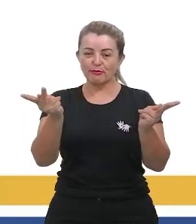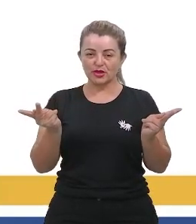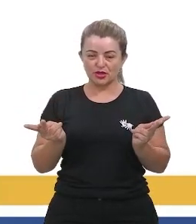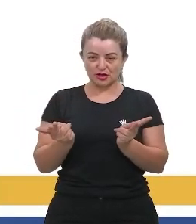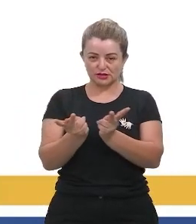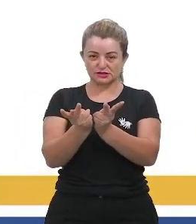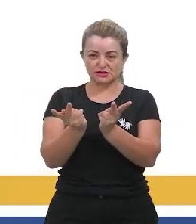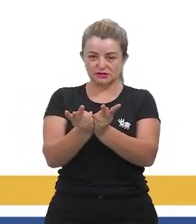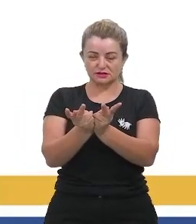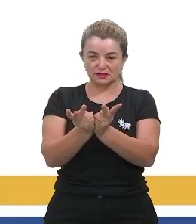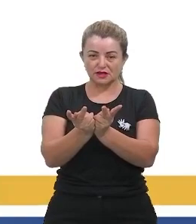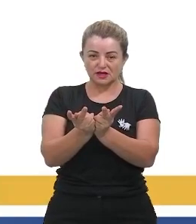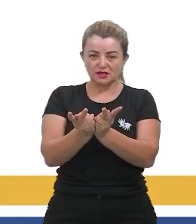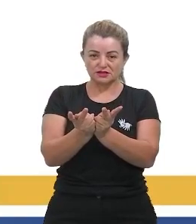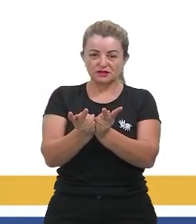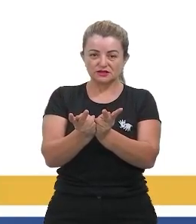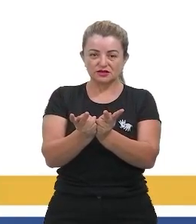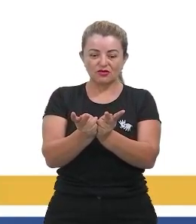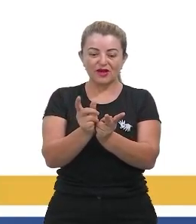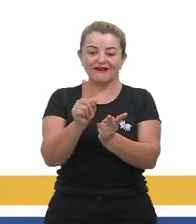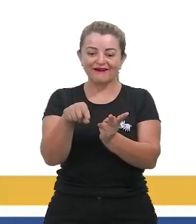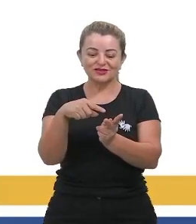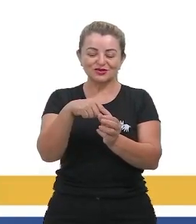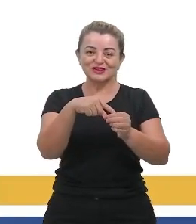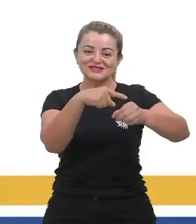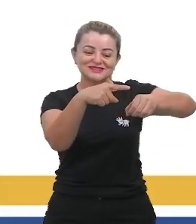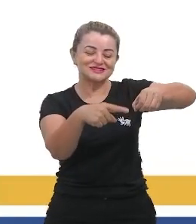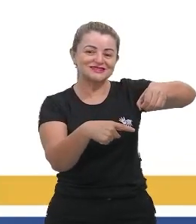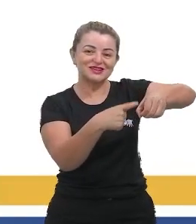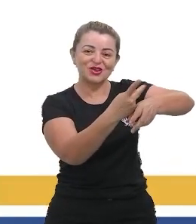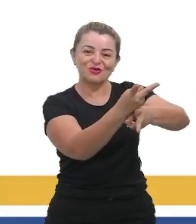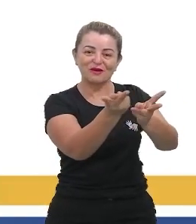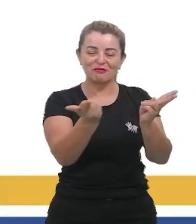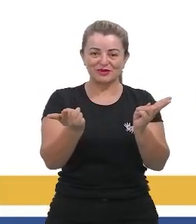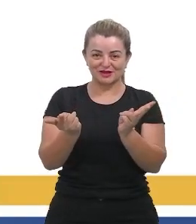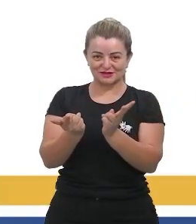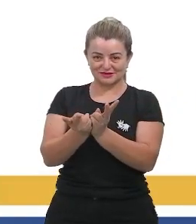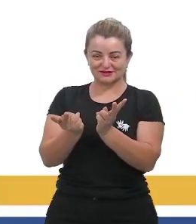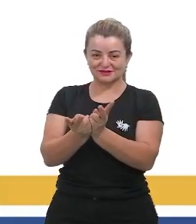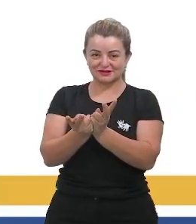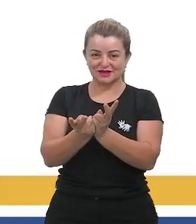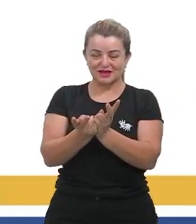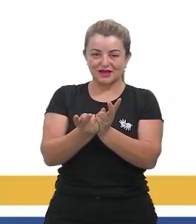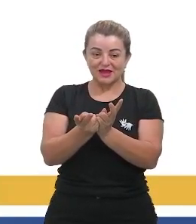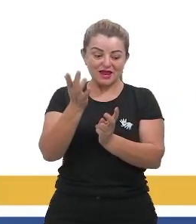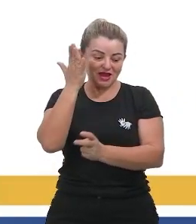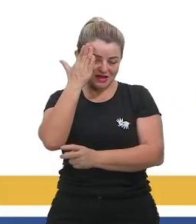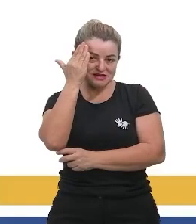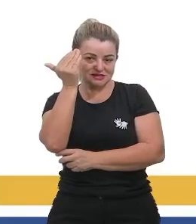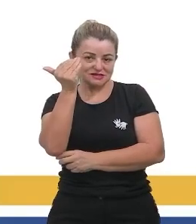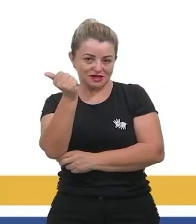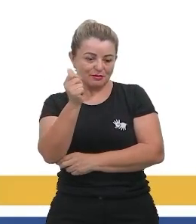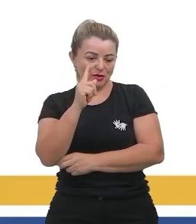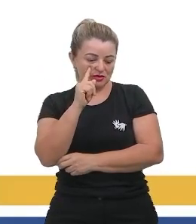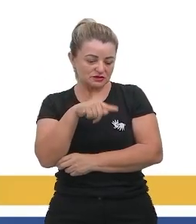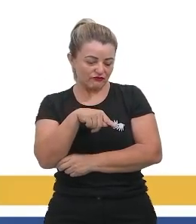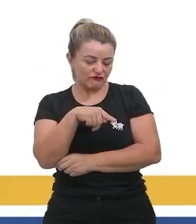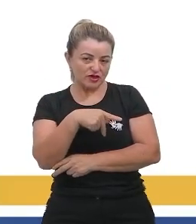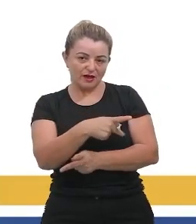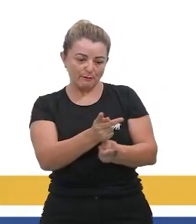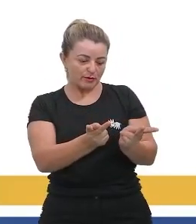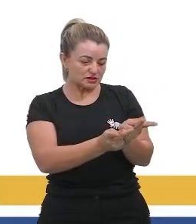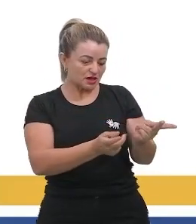somente em formato de círculo, lançou um desafio. Mesmo sem usar um instrumento de medição, poderia afirmar